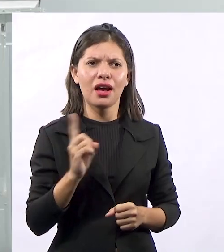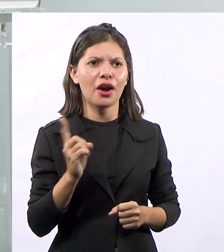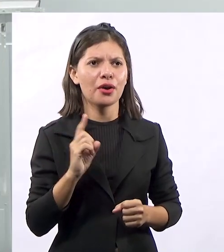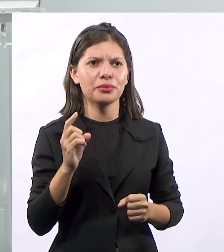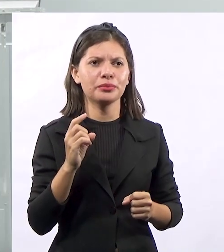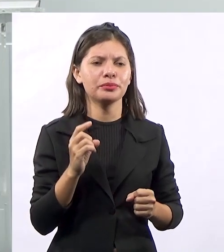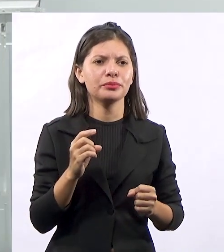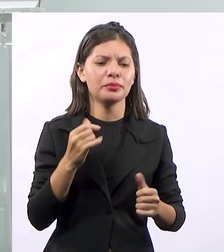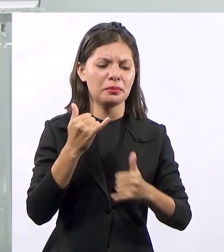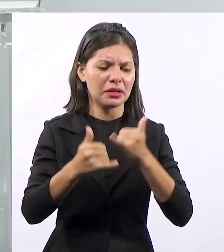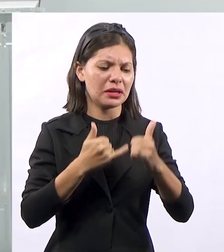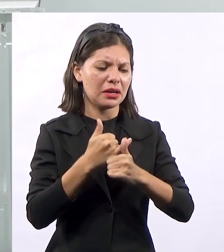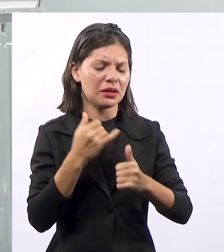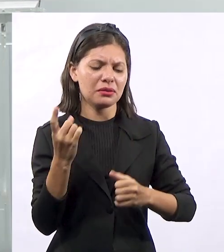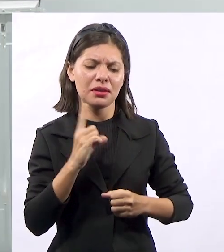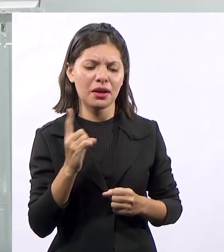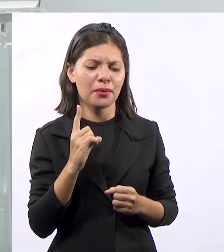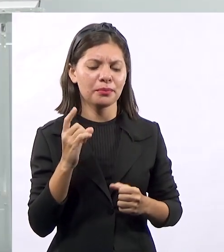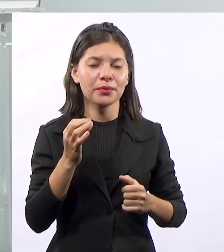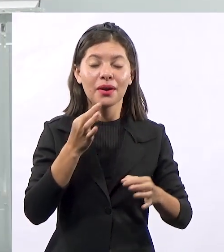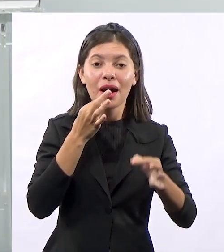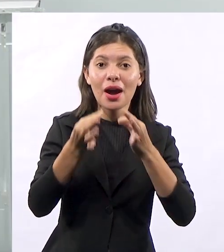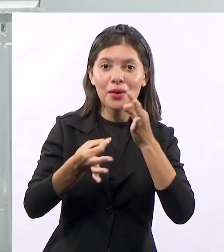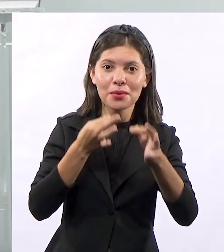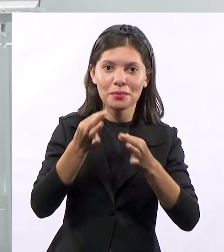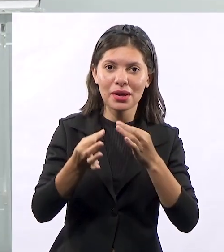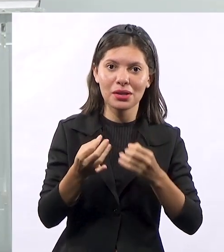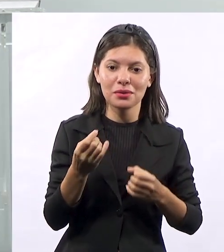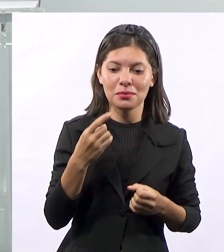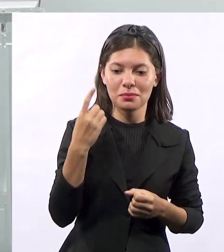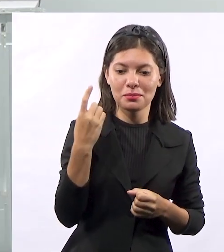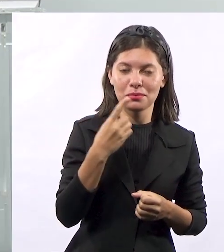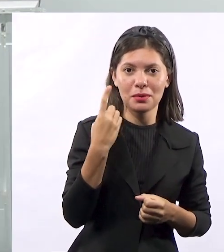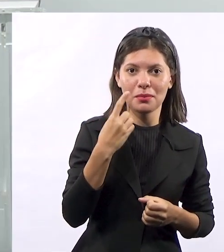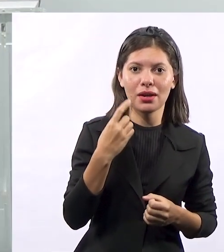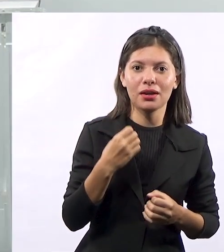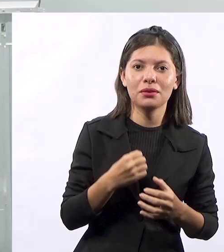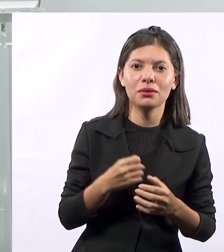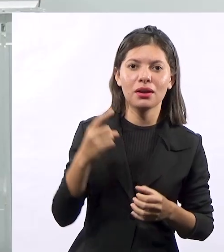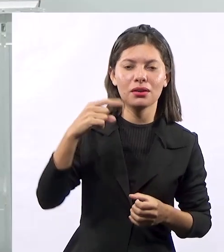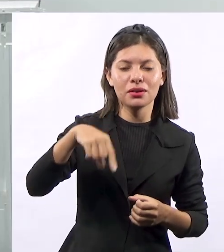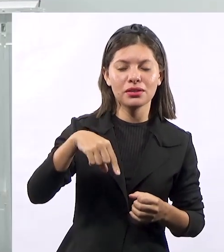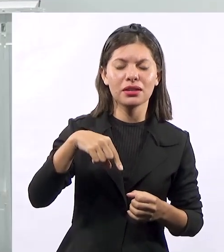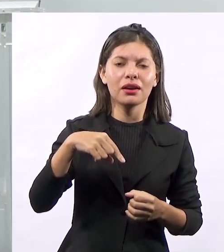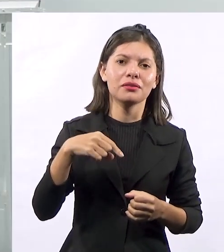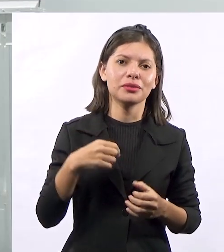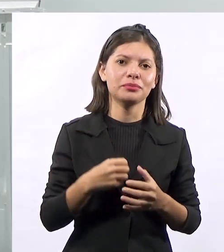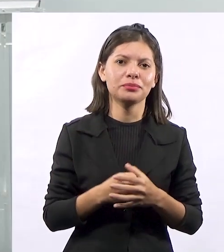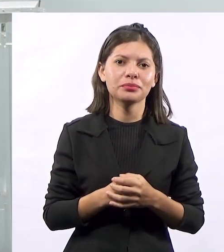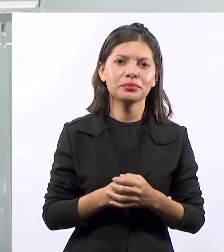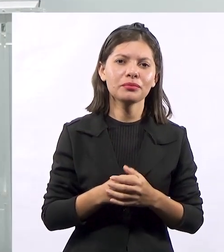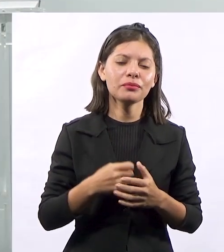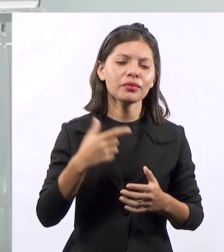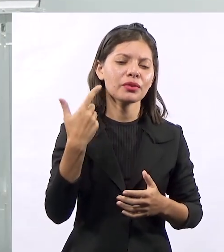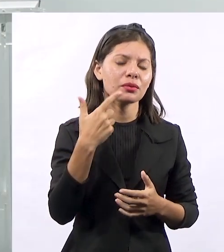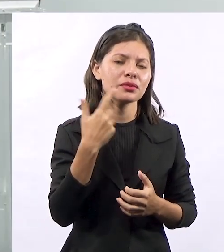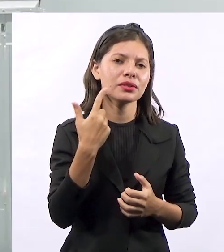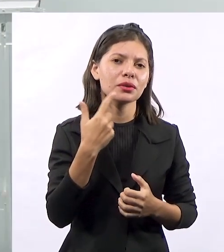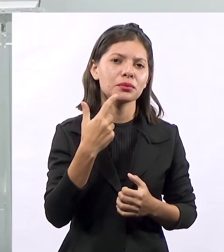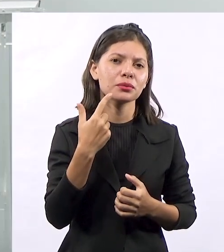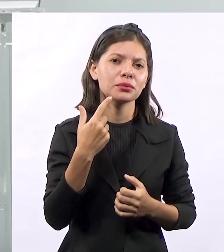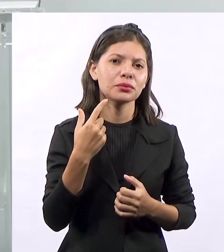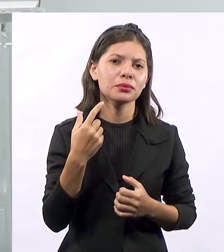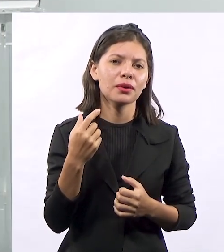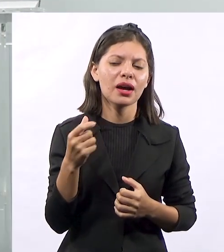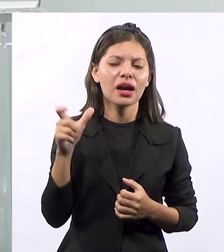Então, olha, tá vendo o argumento dele? O primeiro argumento dele é que ele não estava presente. Então, qual é o segundo argumento, será? Porque aí o outro